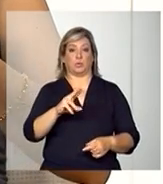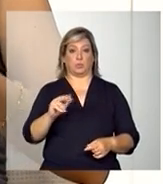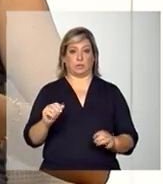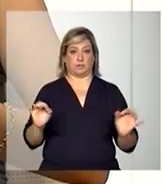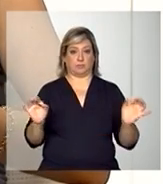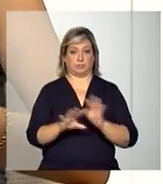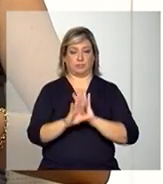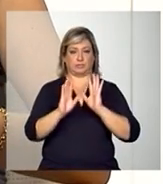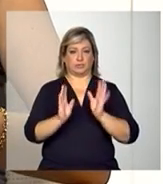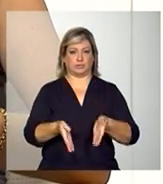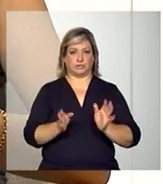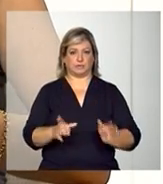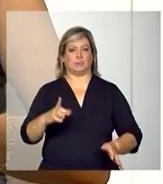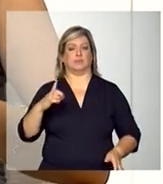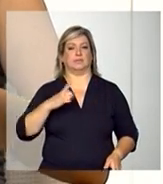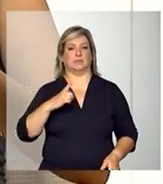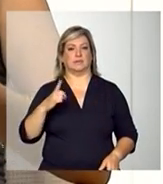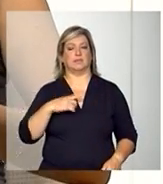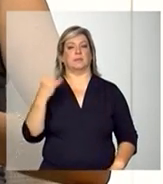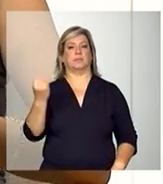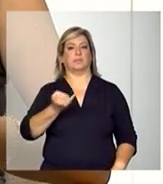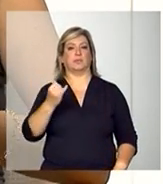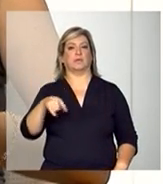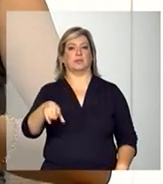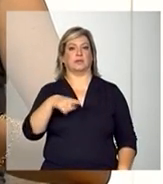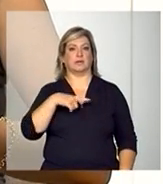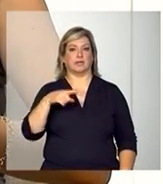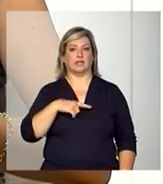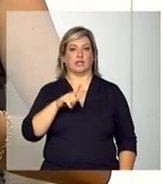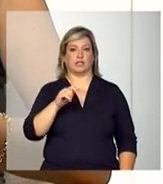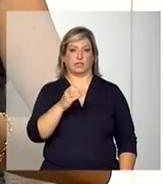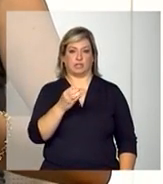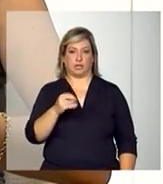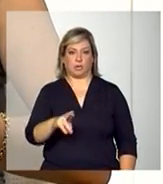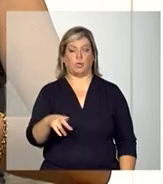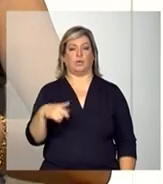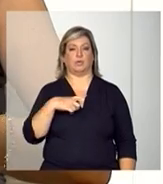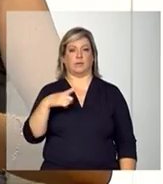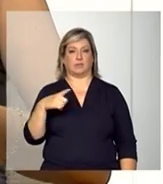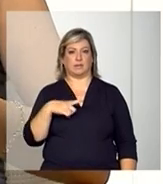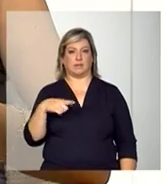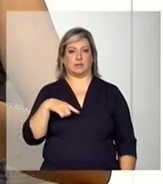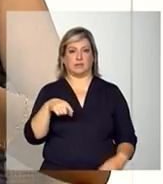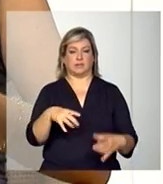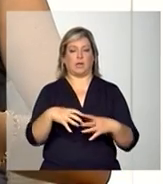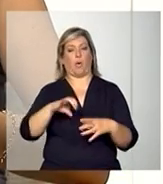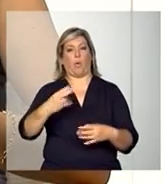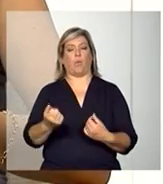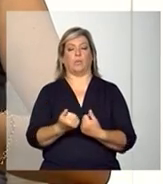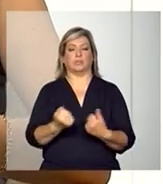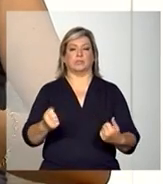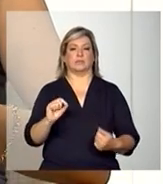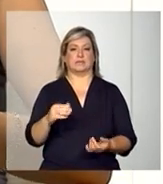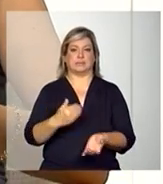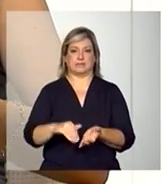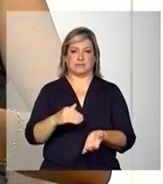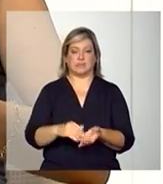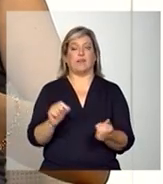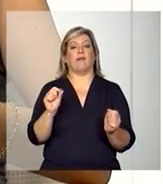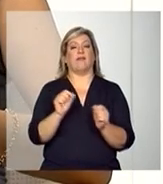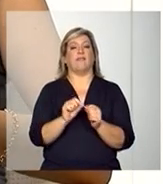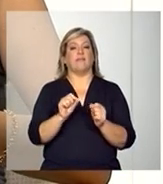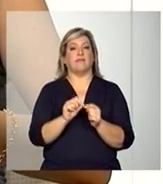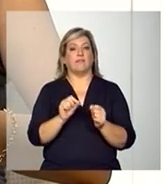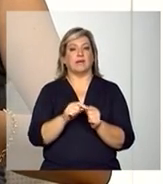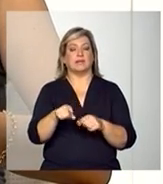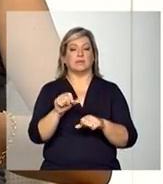que o gestor da Assistência Social né ou titular ou adjunto da secretaria façam o cadastro do prefeito no sistema